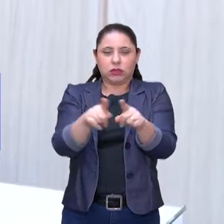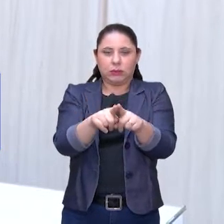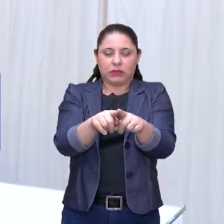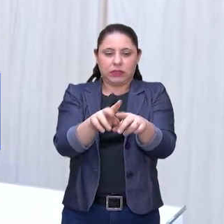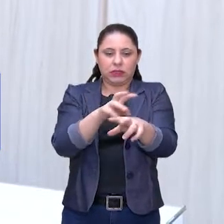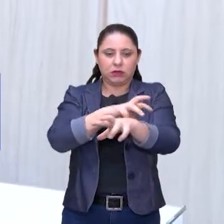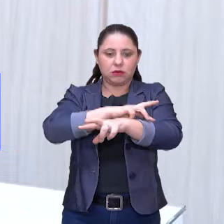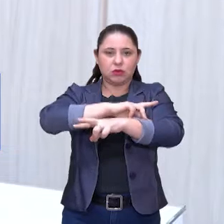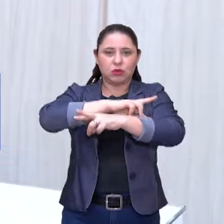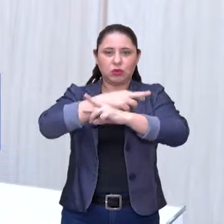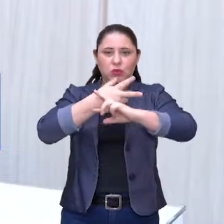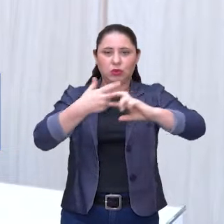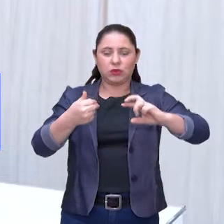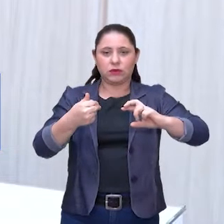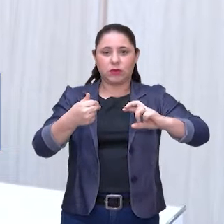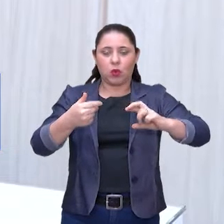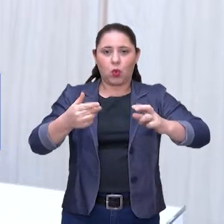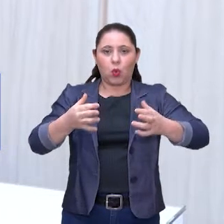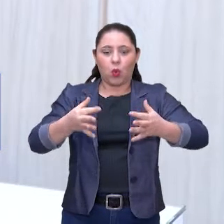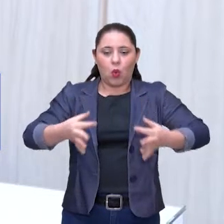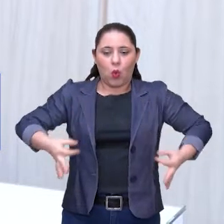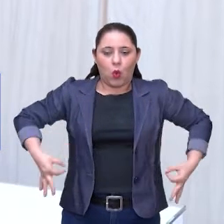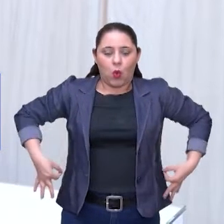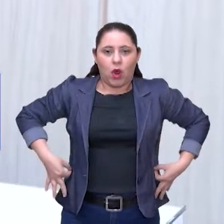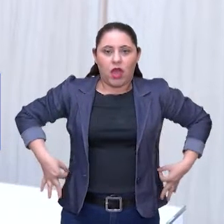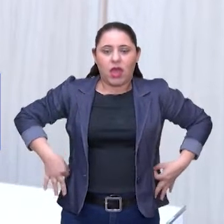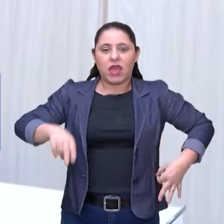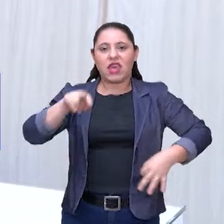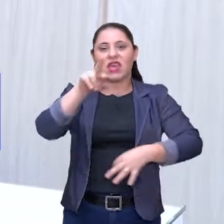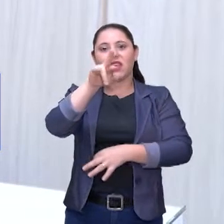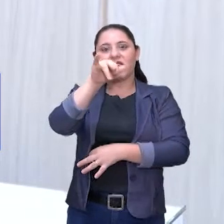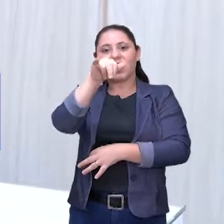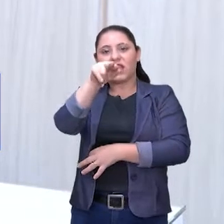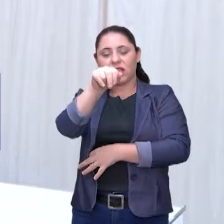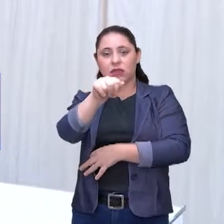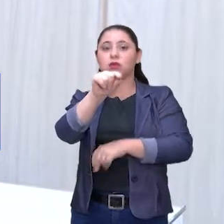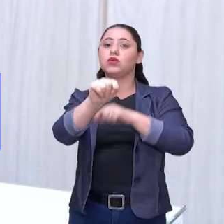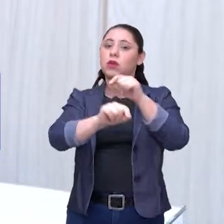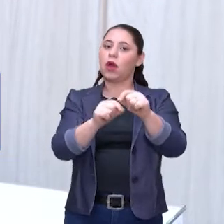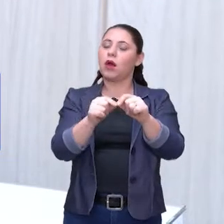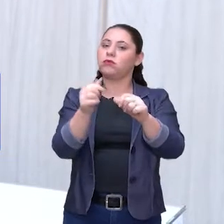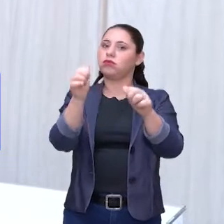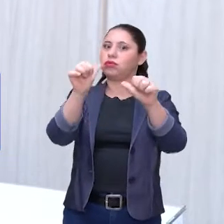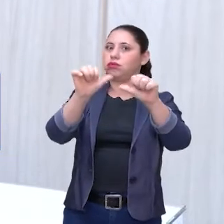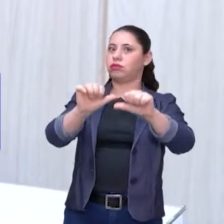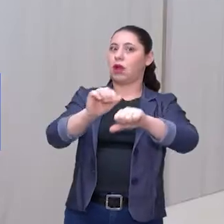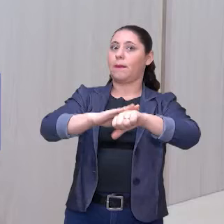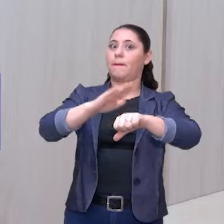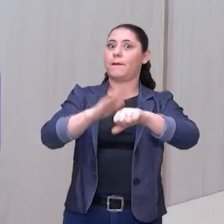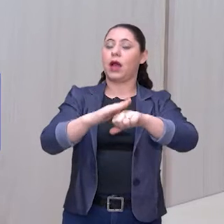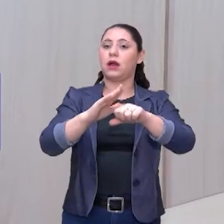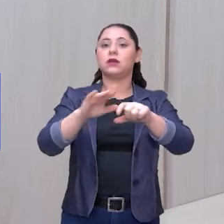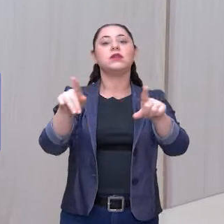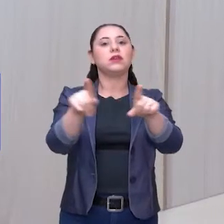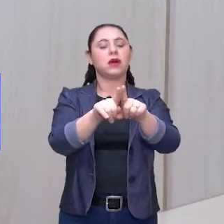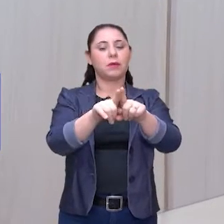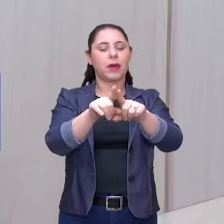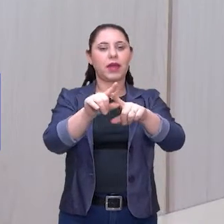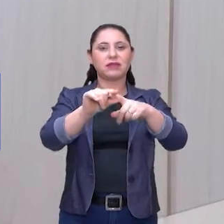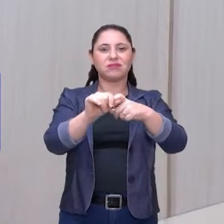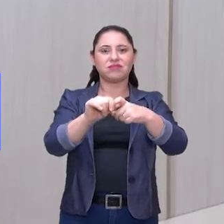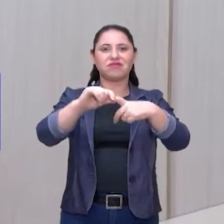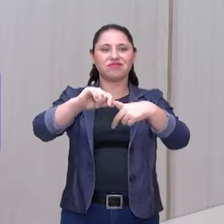central, nos nervos, pode ter nos rins, né? E geralmente isso que indica gravidade, né? Além